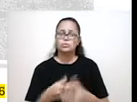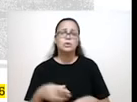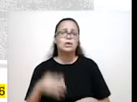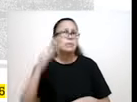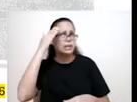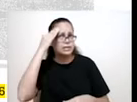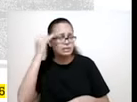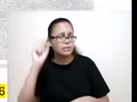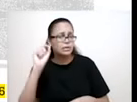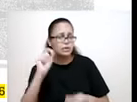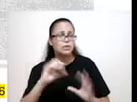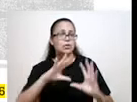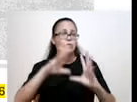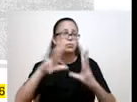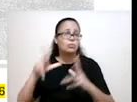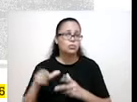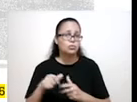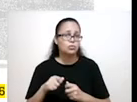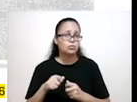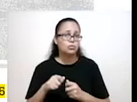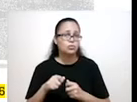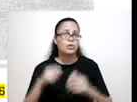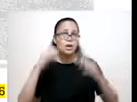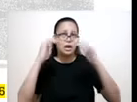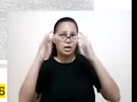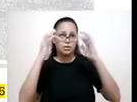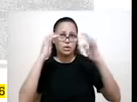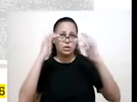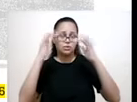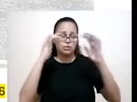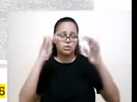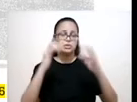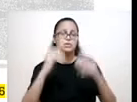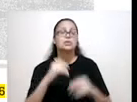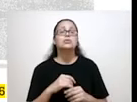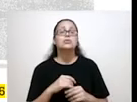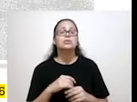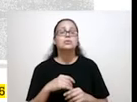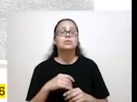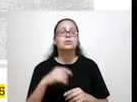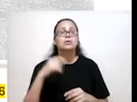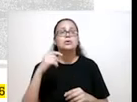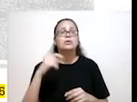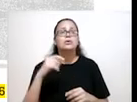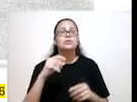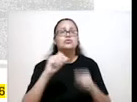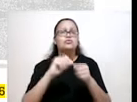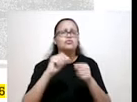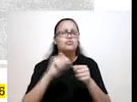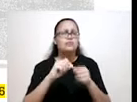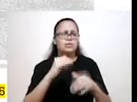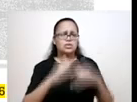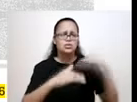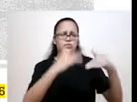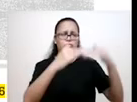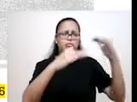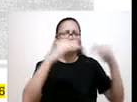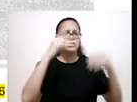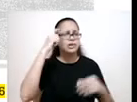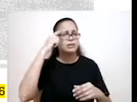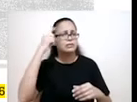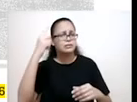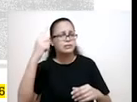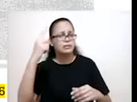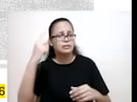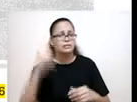o raciocínio, que é a capacidade dos seres humanos de elaborar as ideias, e a observação dos mais diversos